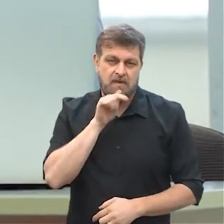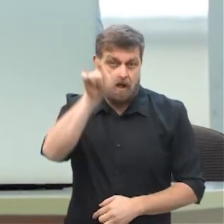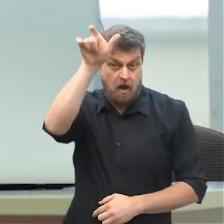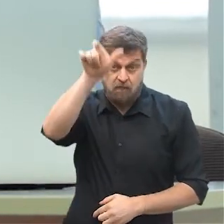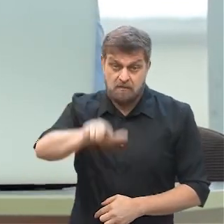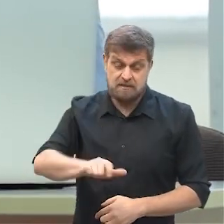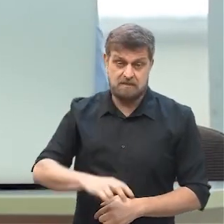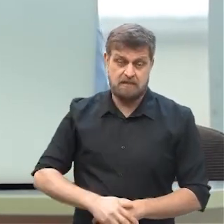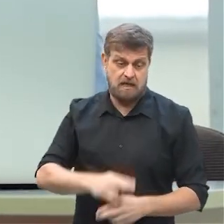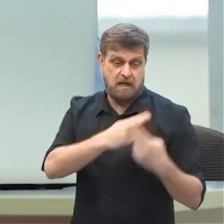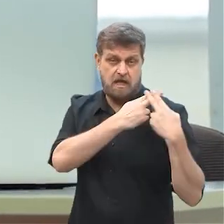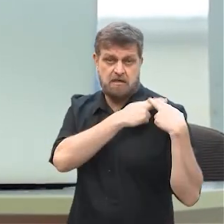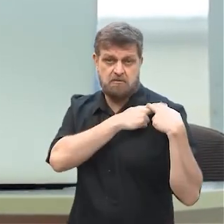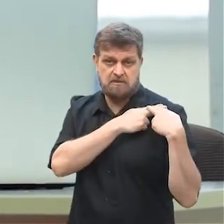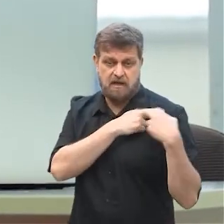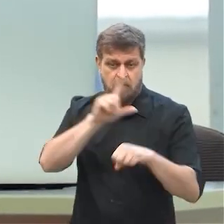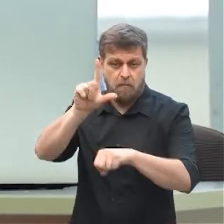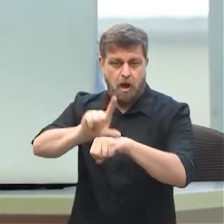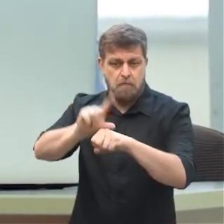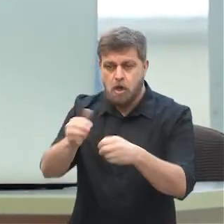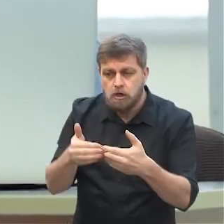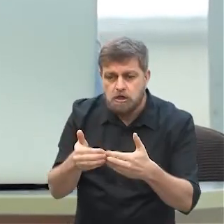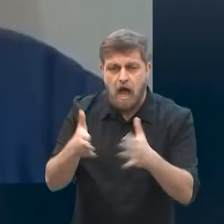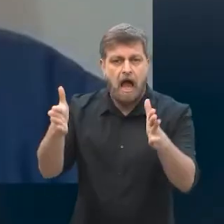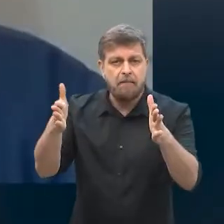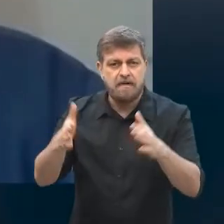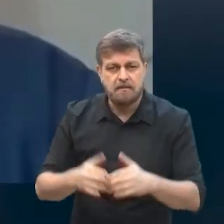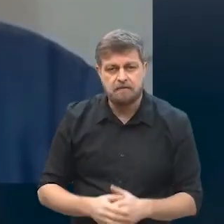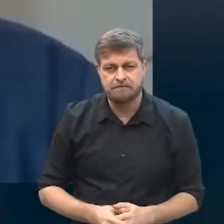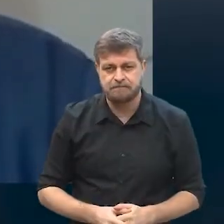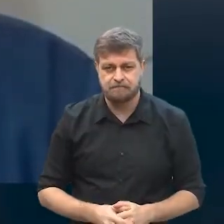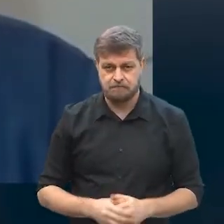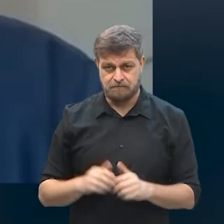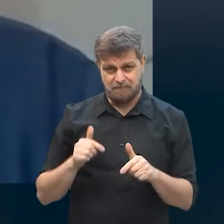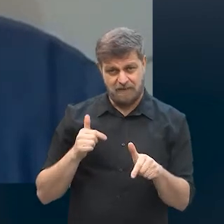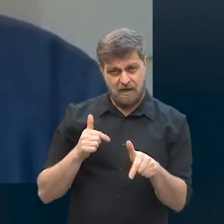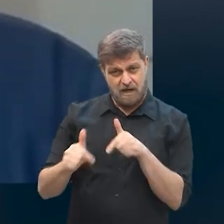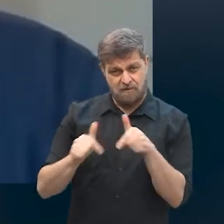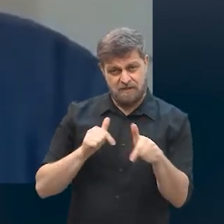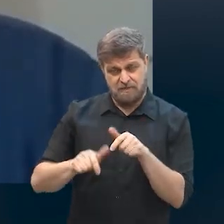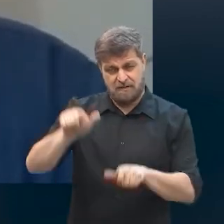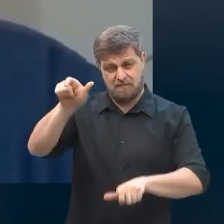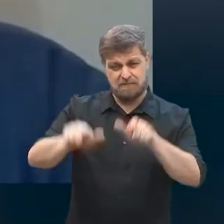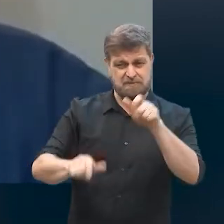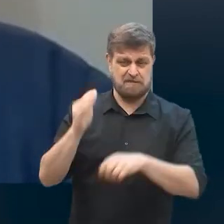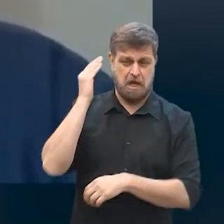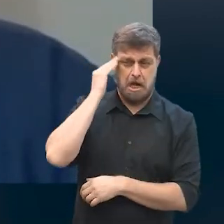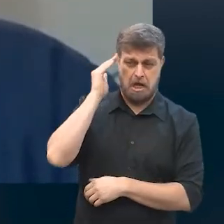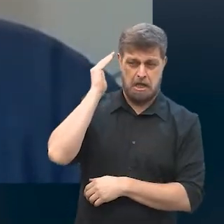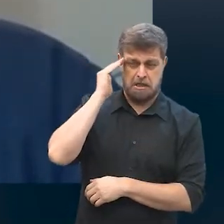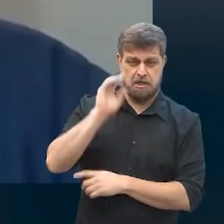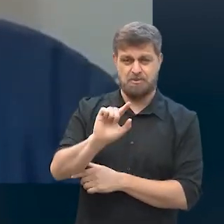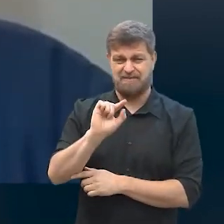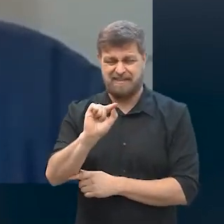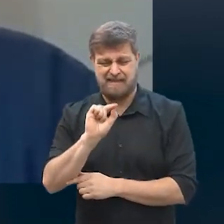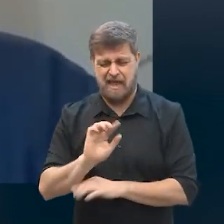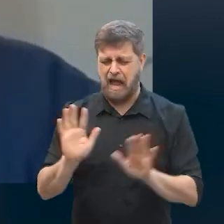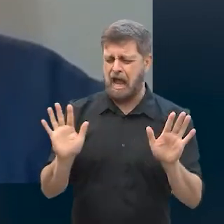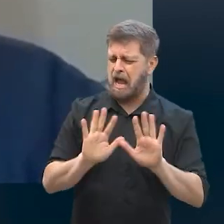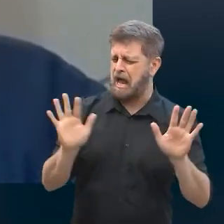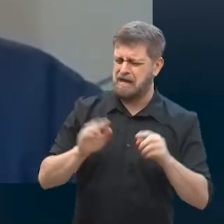próprio negócio. Então, é um trabalho que muita gente entende que não